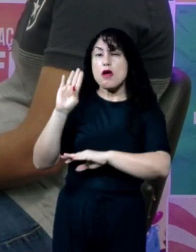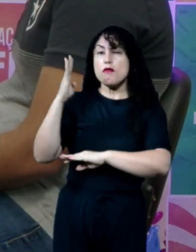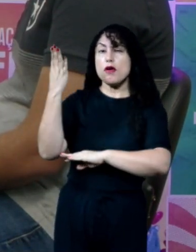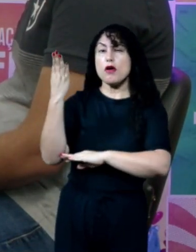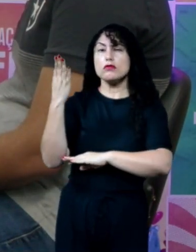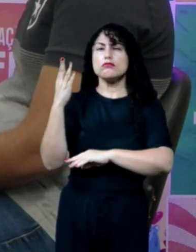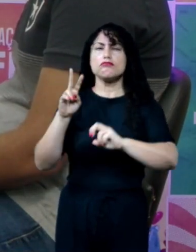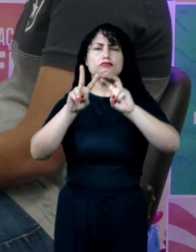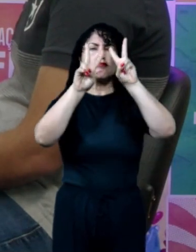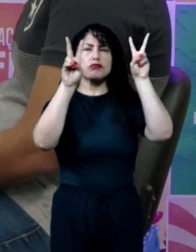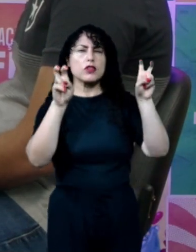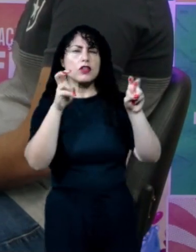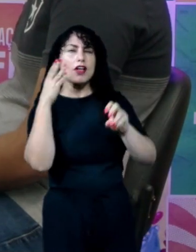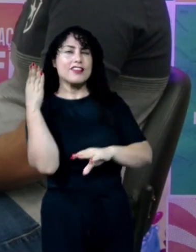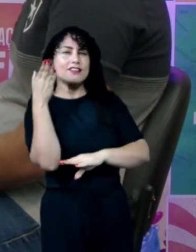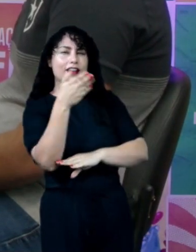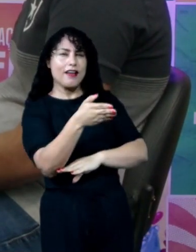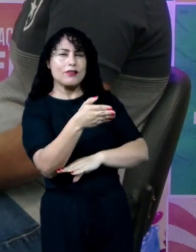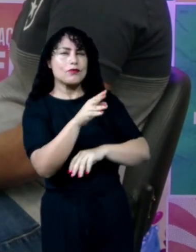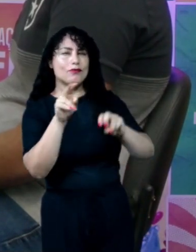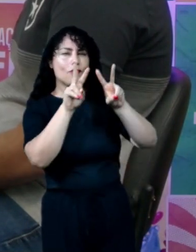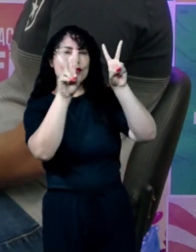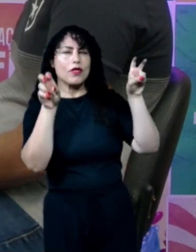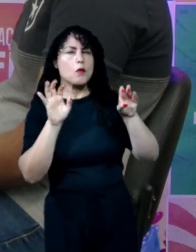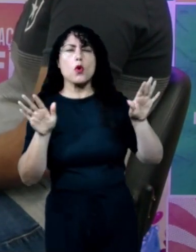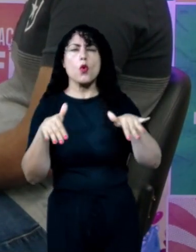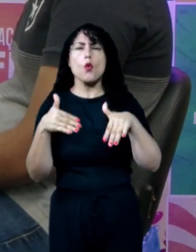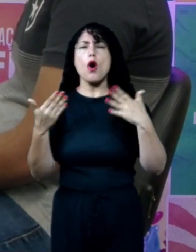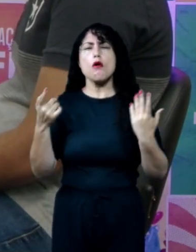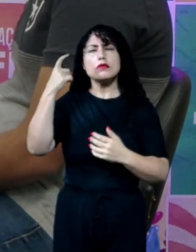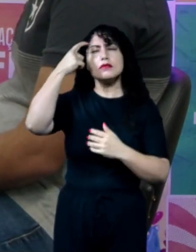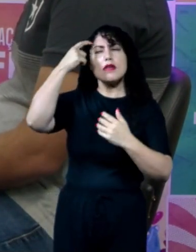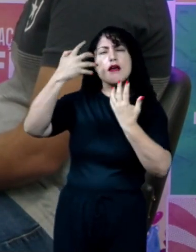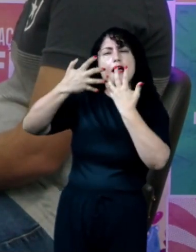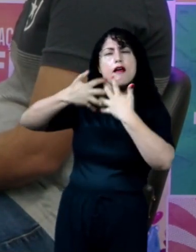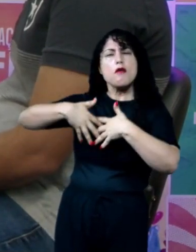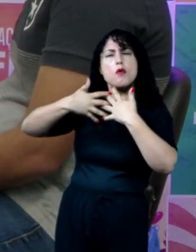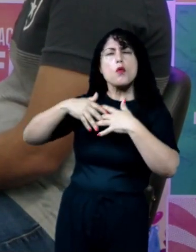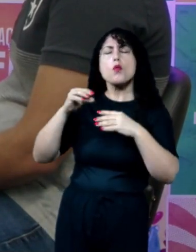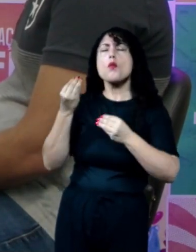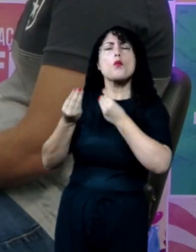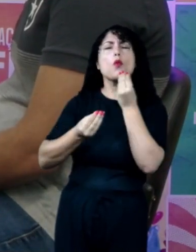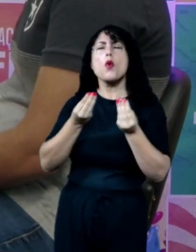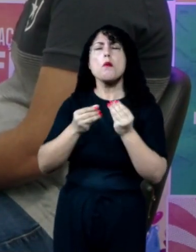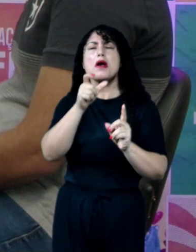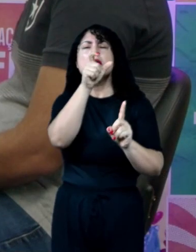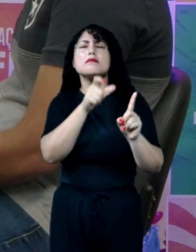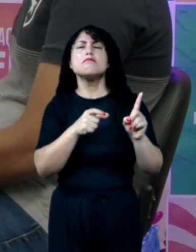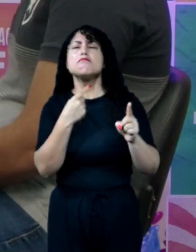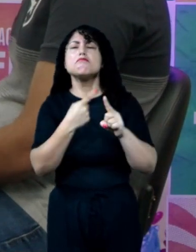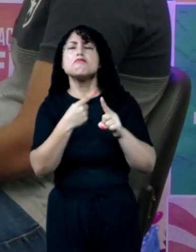pouco, direto ao assunto, qual é o que o senhor pensa a respeito, por que é que as pessoas mentem?